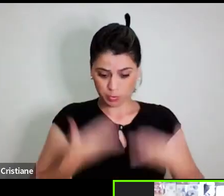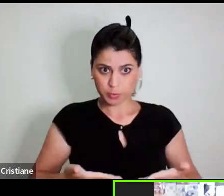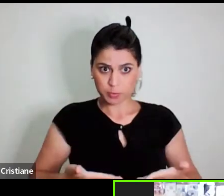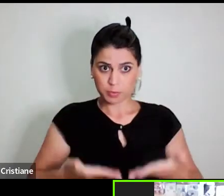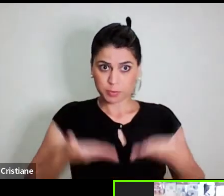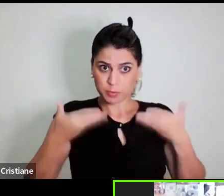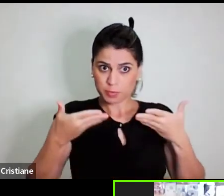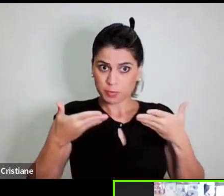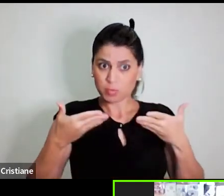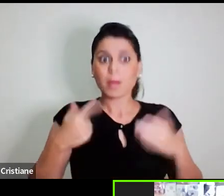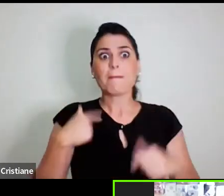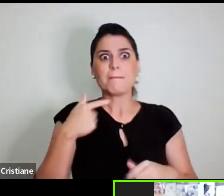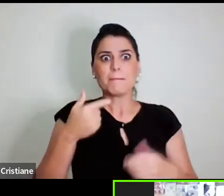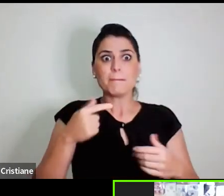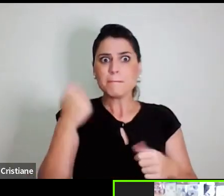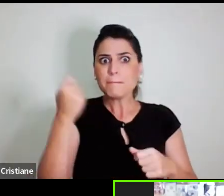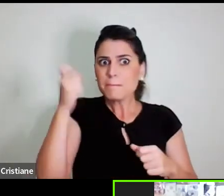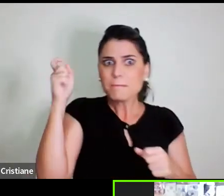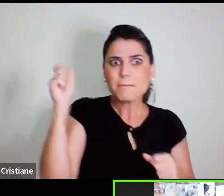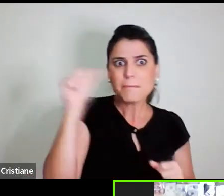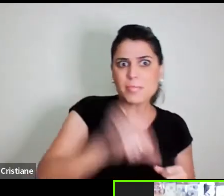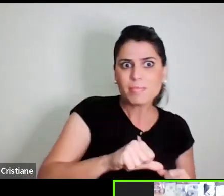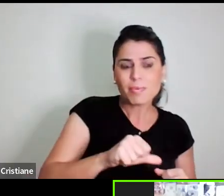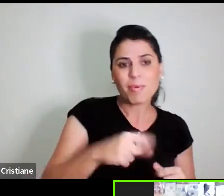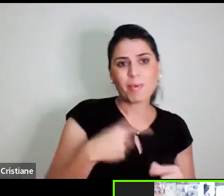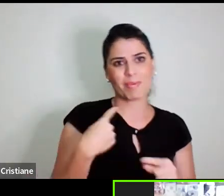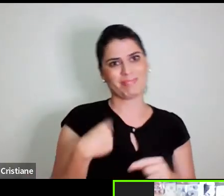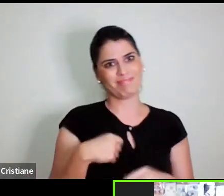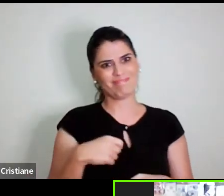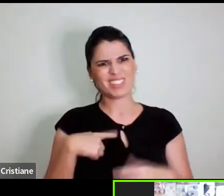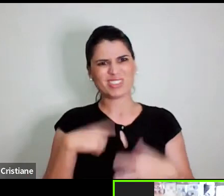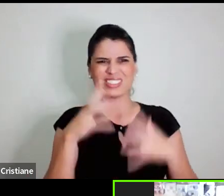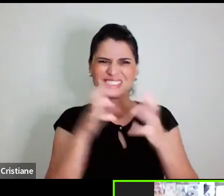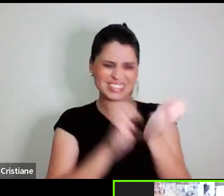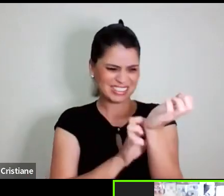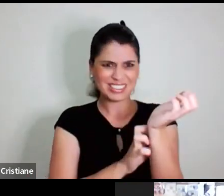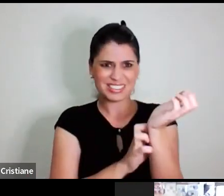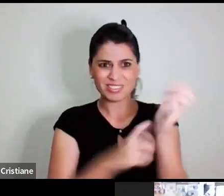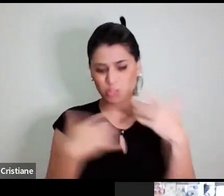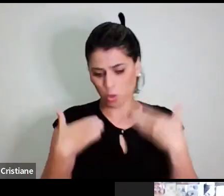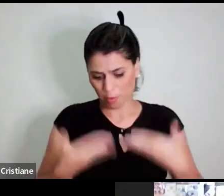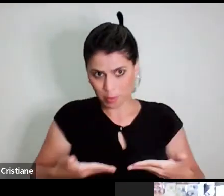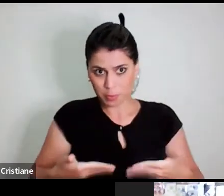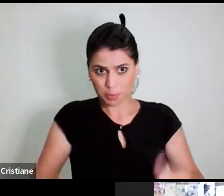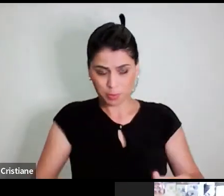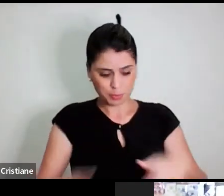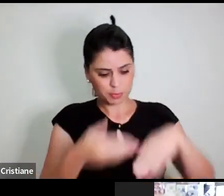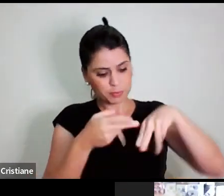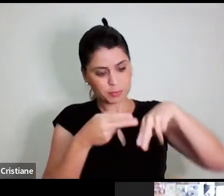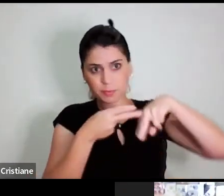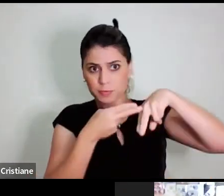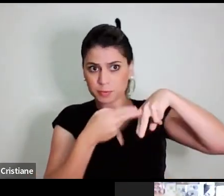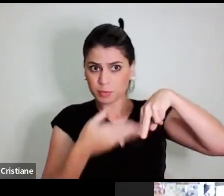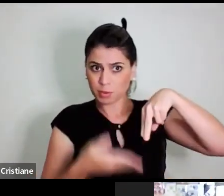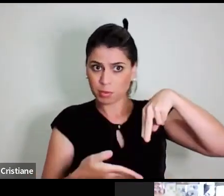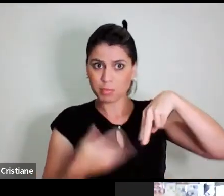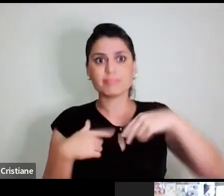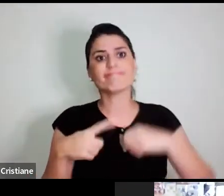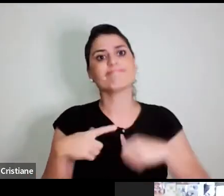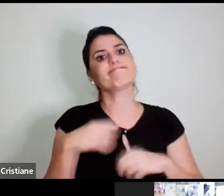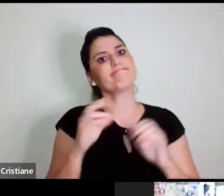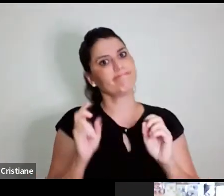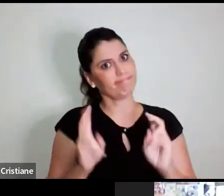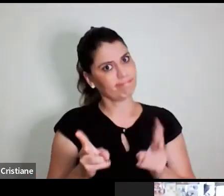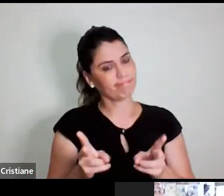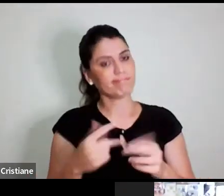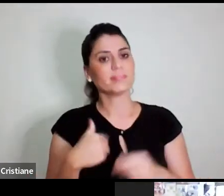coração, por exemplo, poderia ter sido muito grave. Nazaré, que bom que não foi grave,